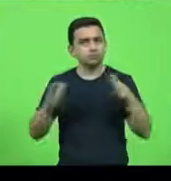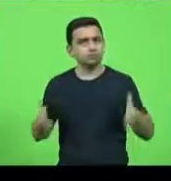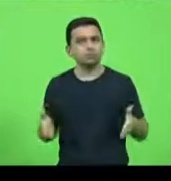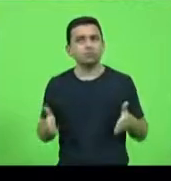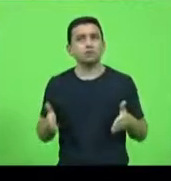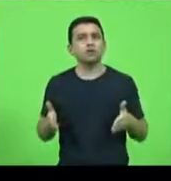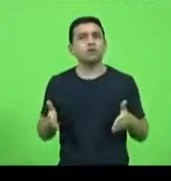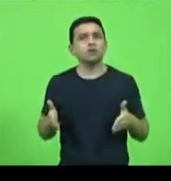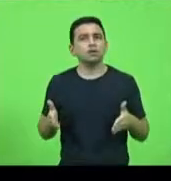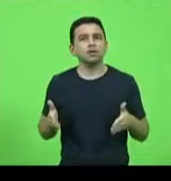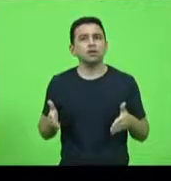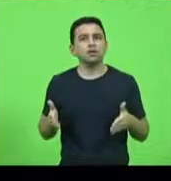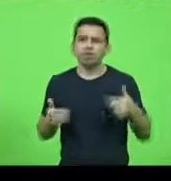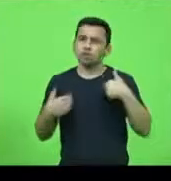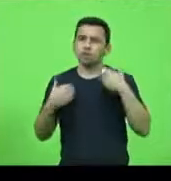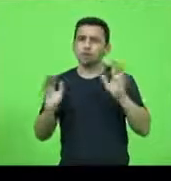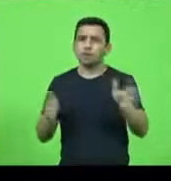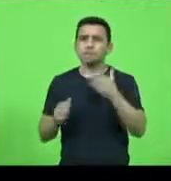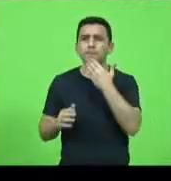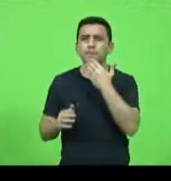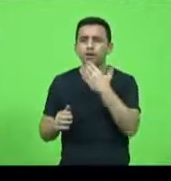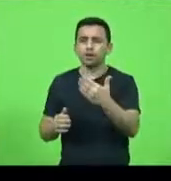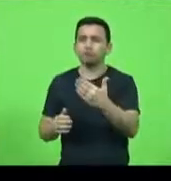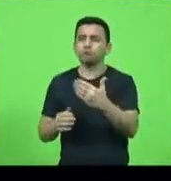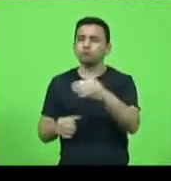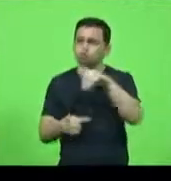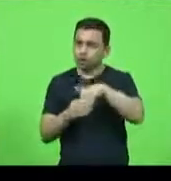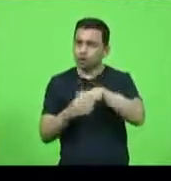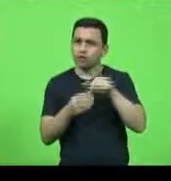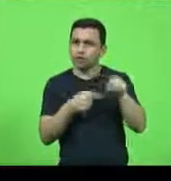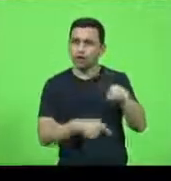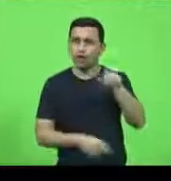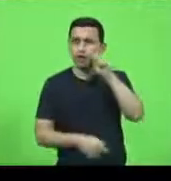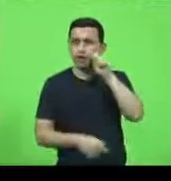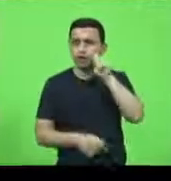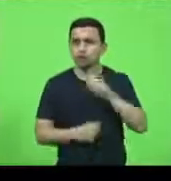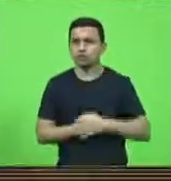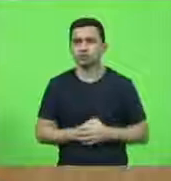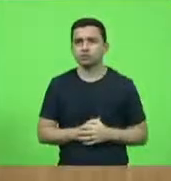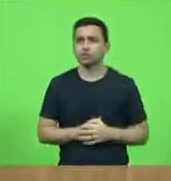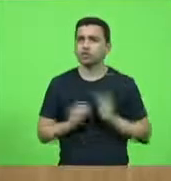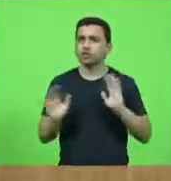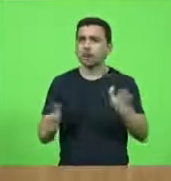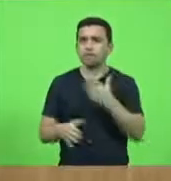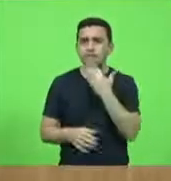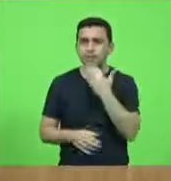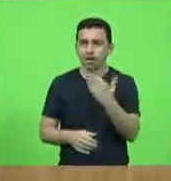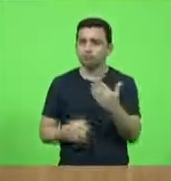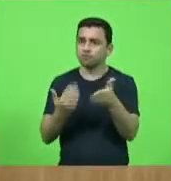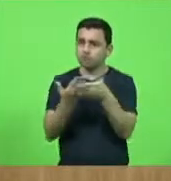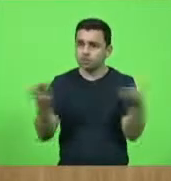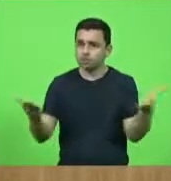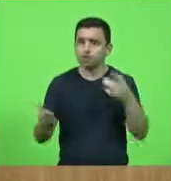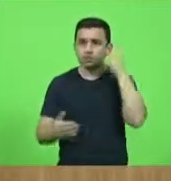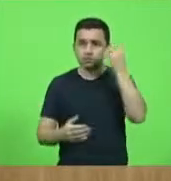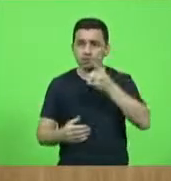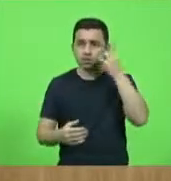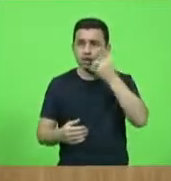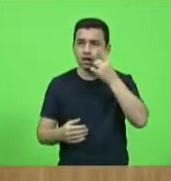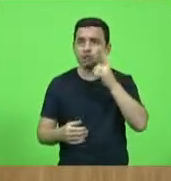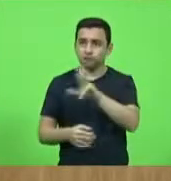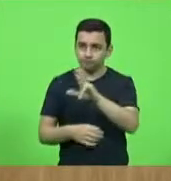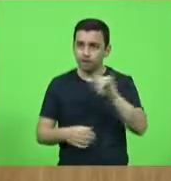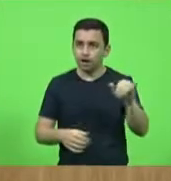estou fazendo a minha campanha, já estou pedindo voto para a Ana. Tá. Perfeito. Eu também já peço voto para os deputados que aqui estão, que irão fazer